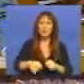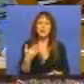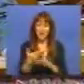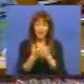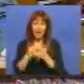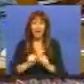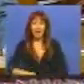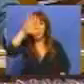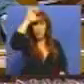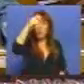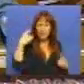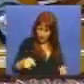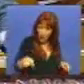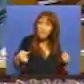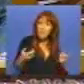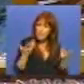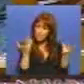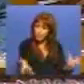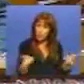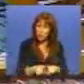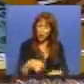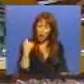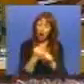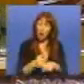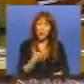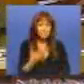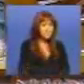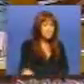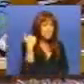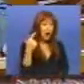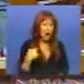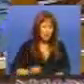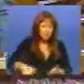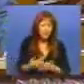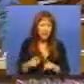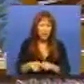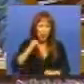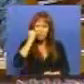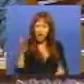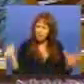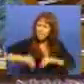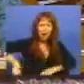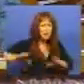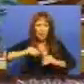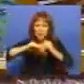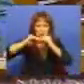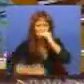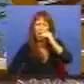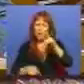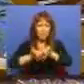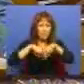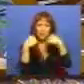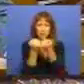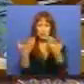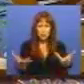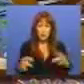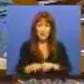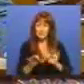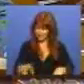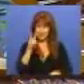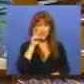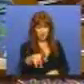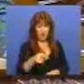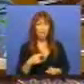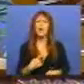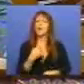económica do Governo tem ela própria, por ação e omissão, conduzido ao agravamento das desigualdades sociais. Como se